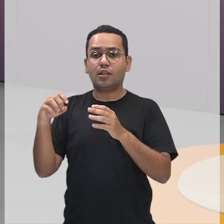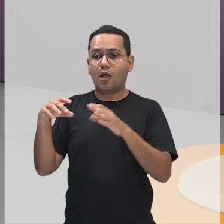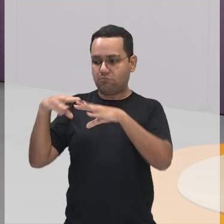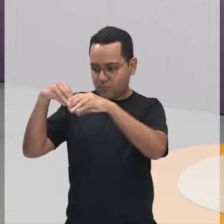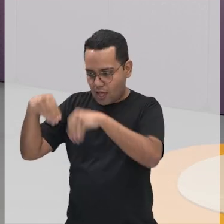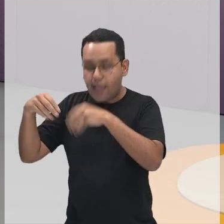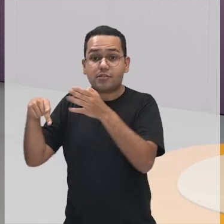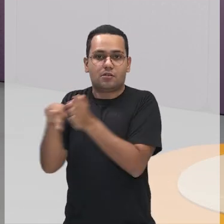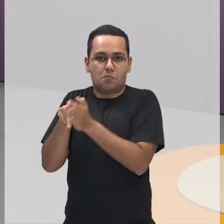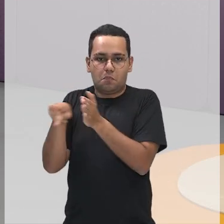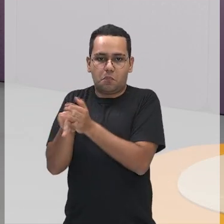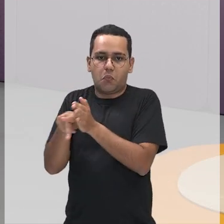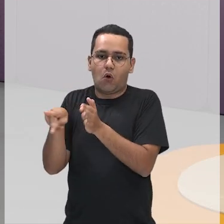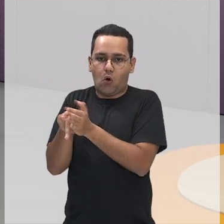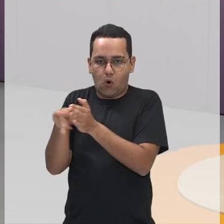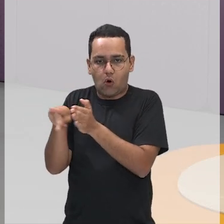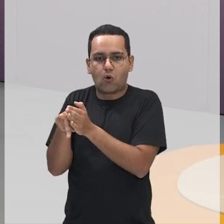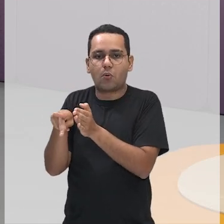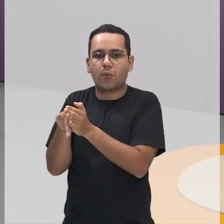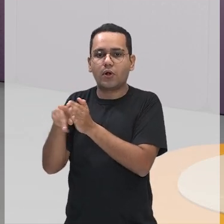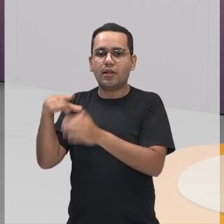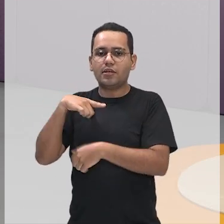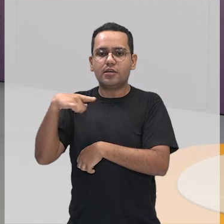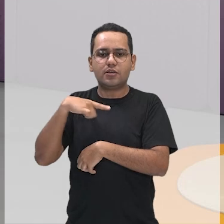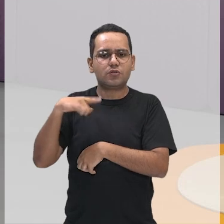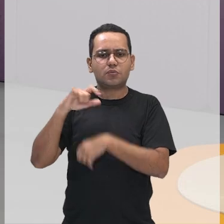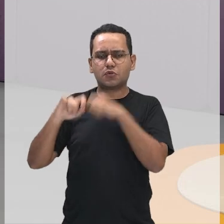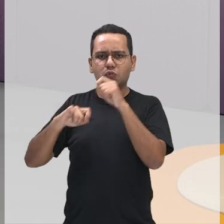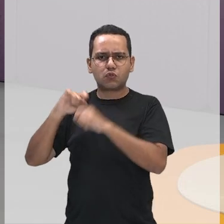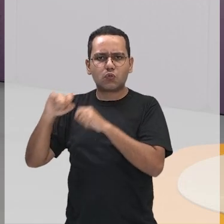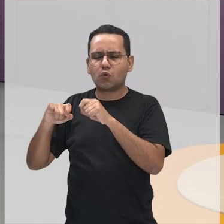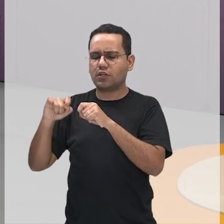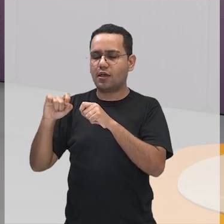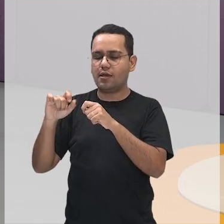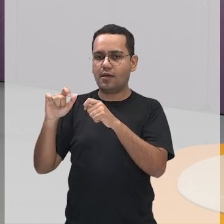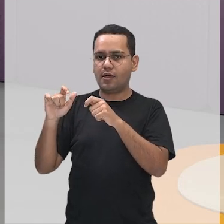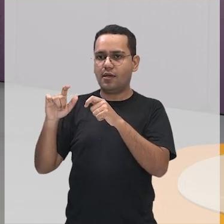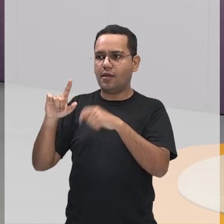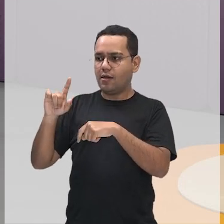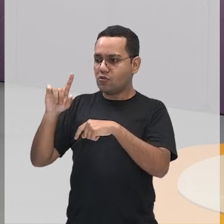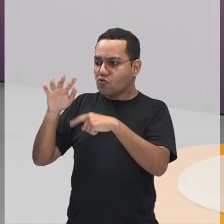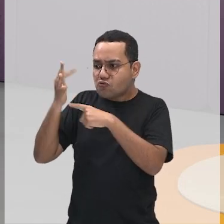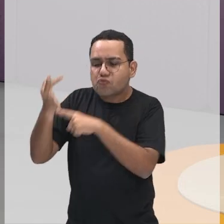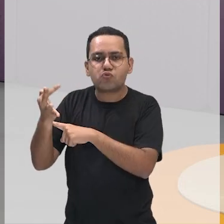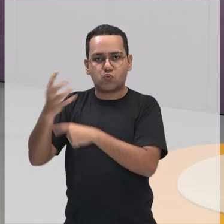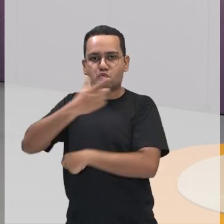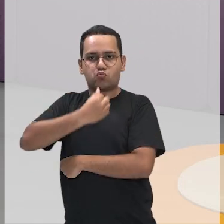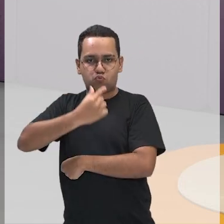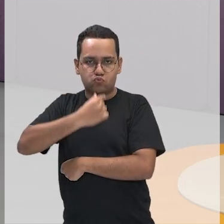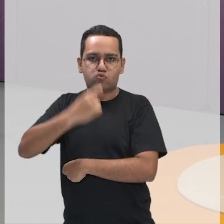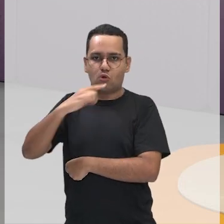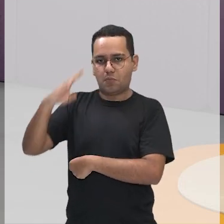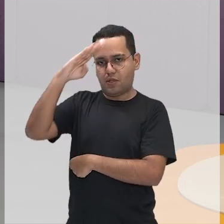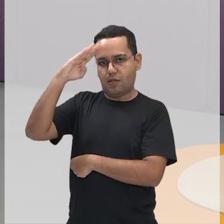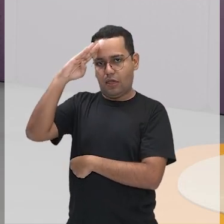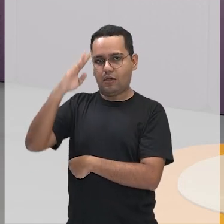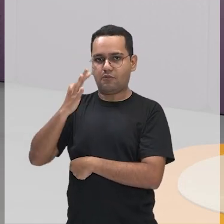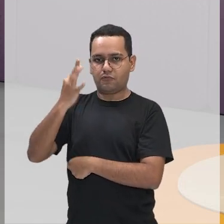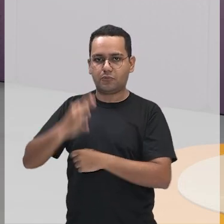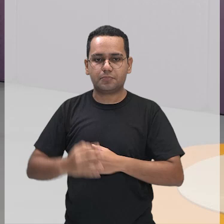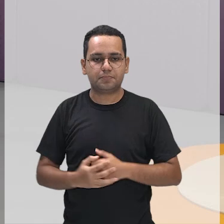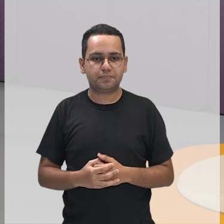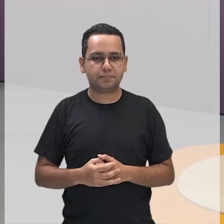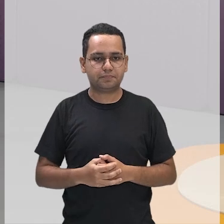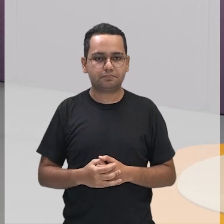para serem guerreiros. Não esquece disso, tá? Olha só. E os periecos, quem eram,